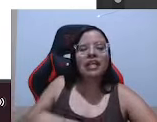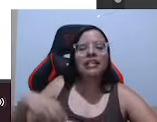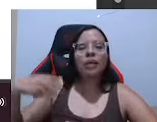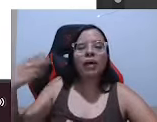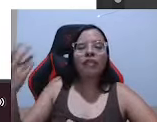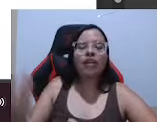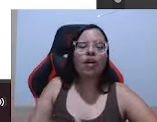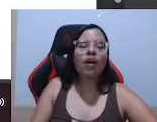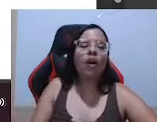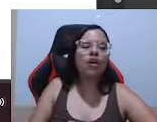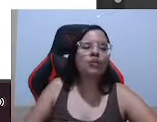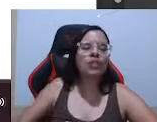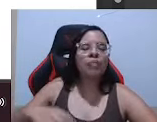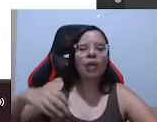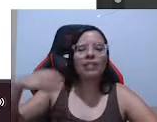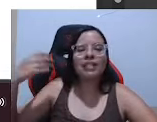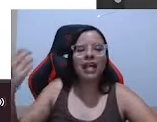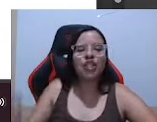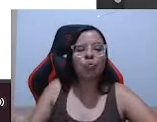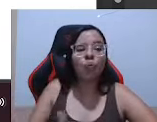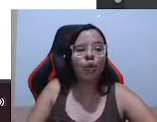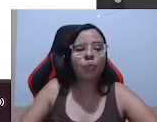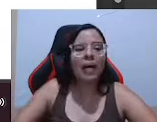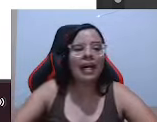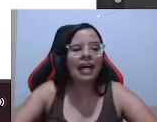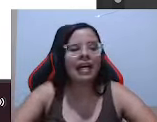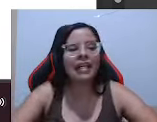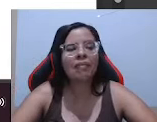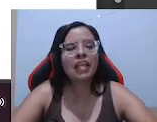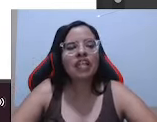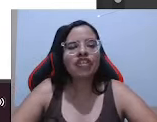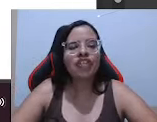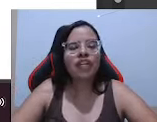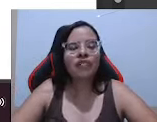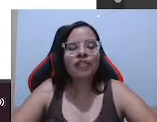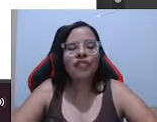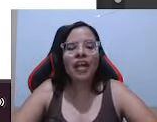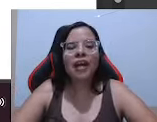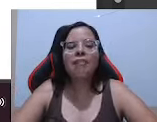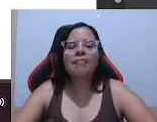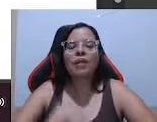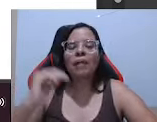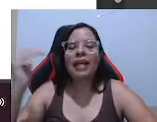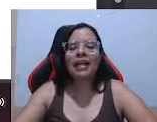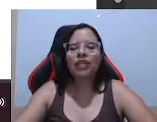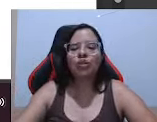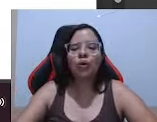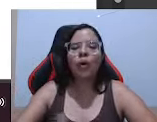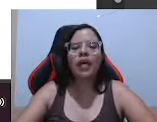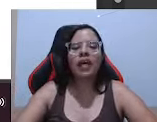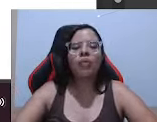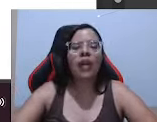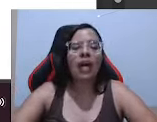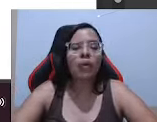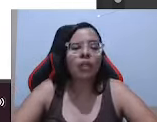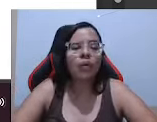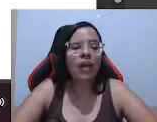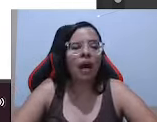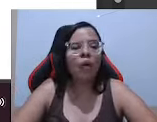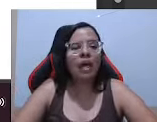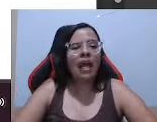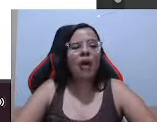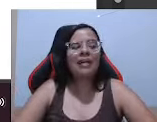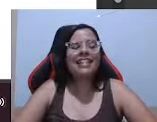benefícios são maravilhosos. Também é uma cidade muito bacana de viver, então, para quem sonha em morar